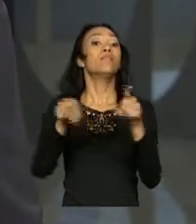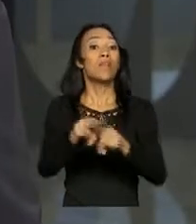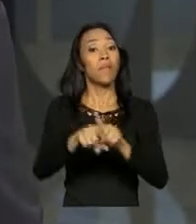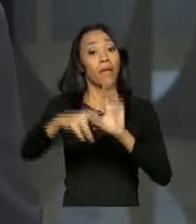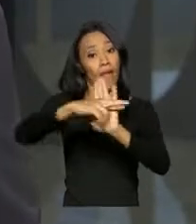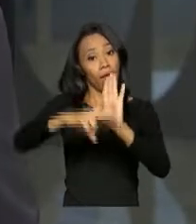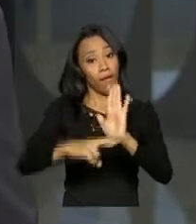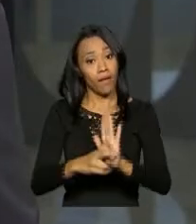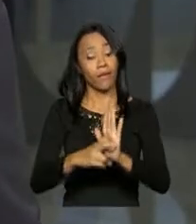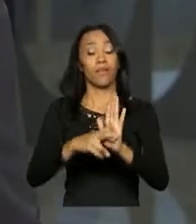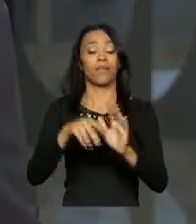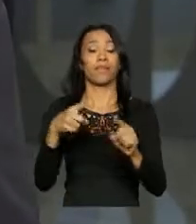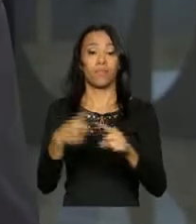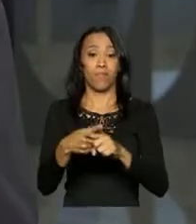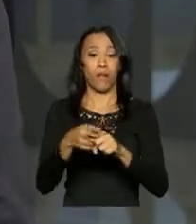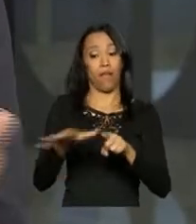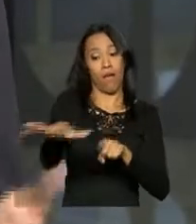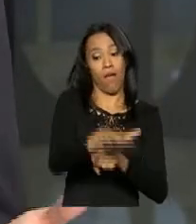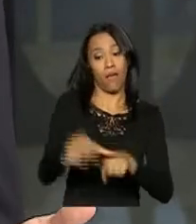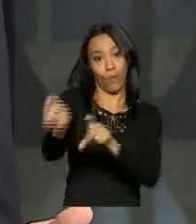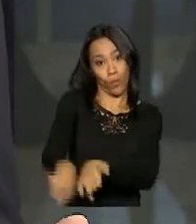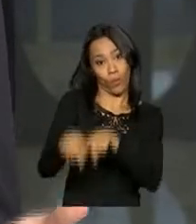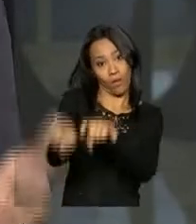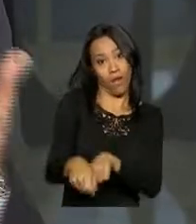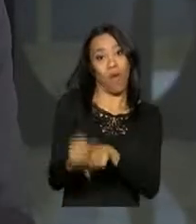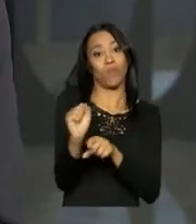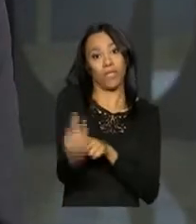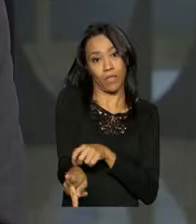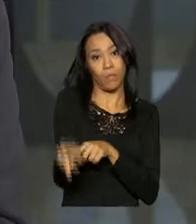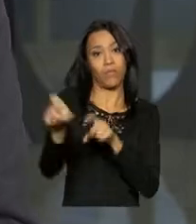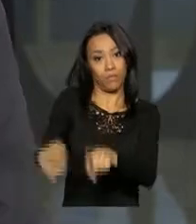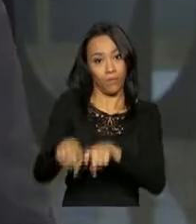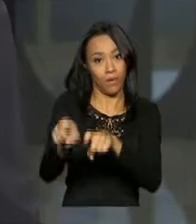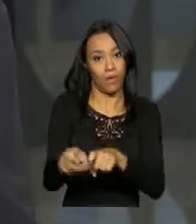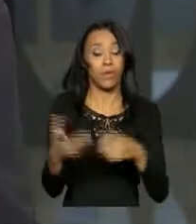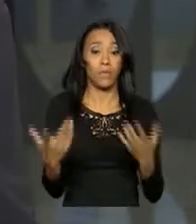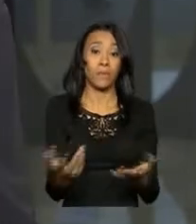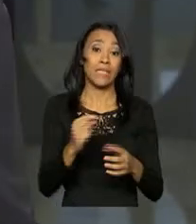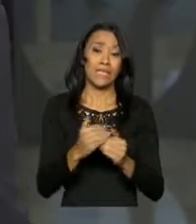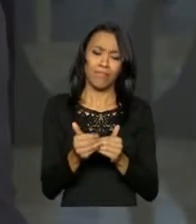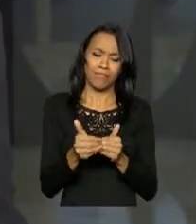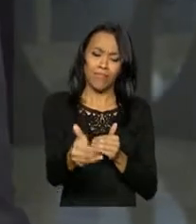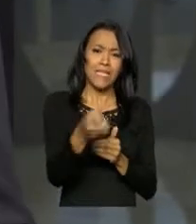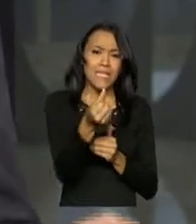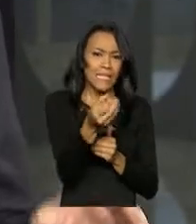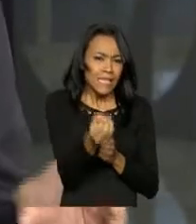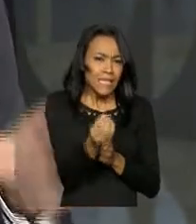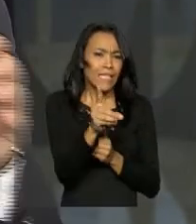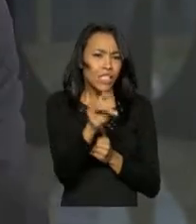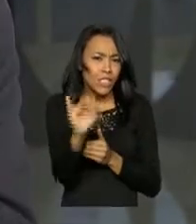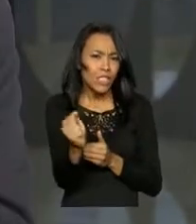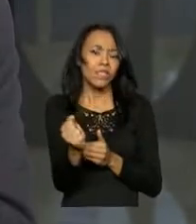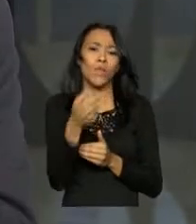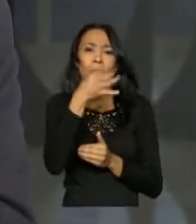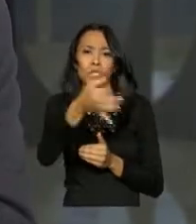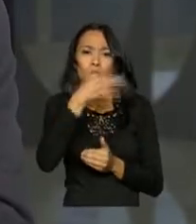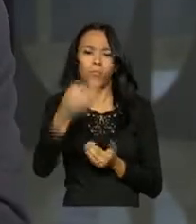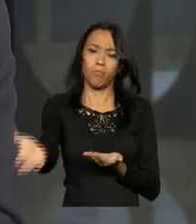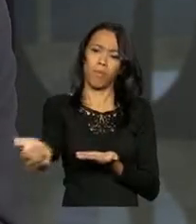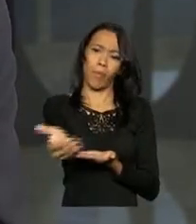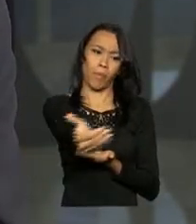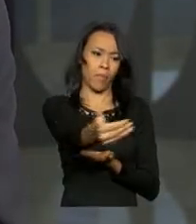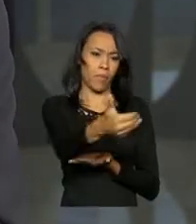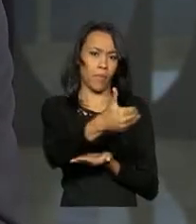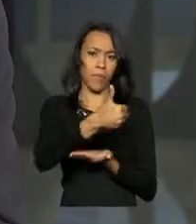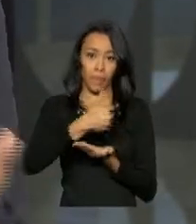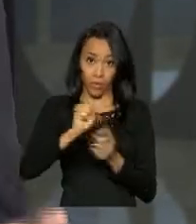para a previdência rural depois desses 60 dias em que o governo federal vai receber as sugestões da sociedade